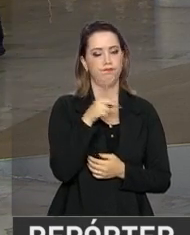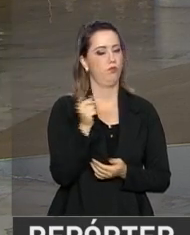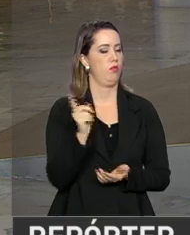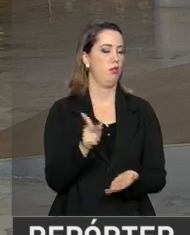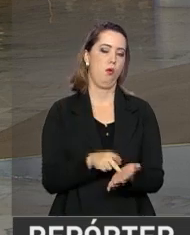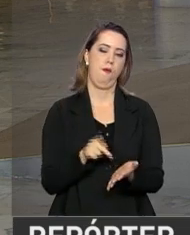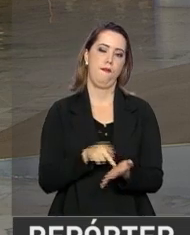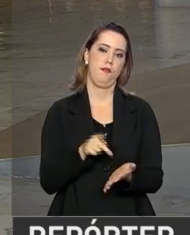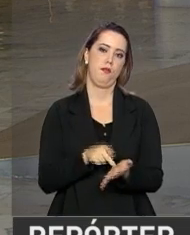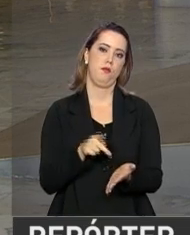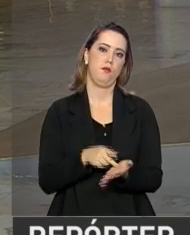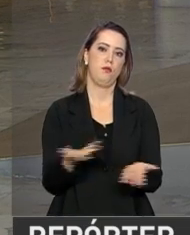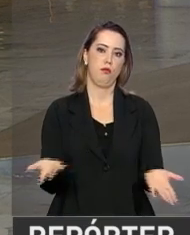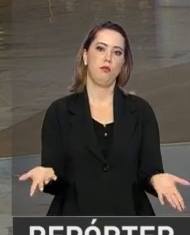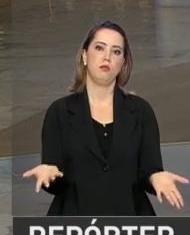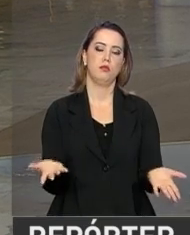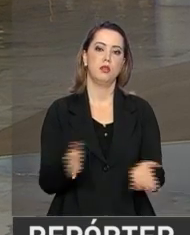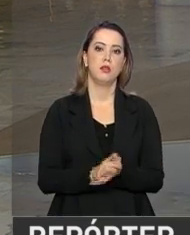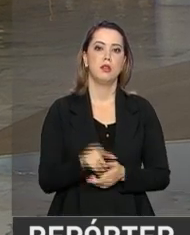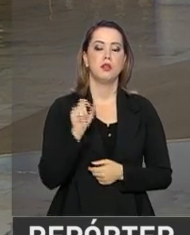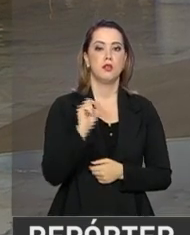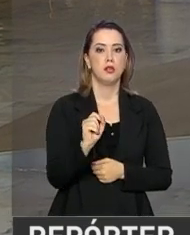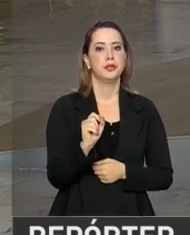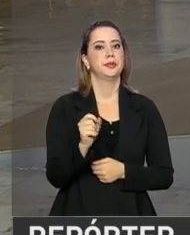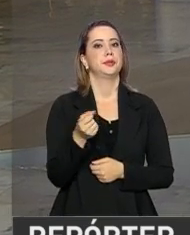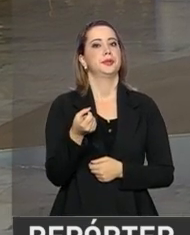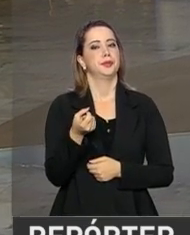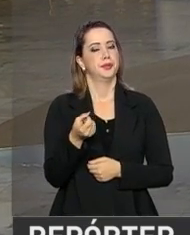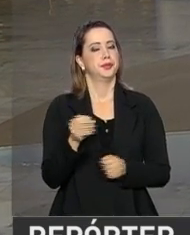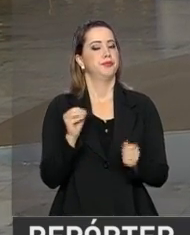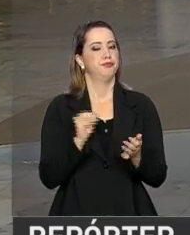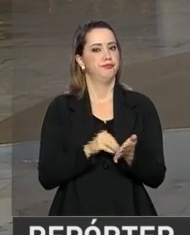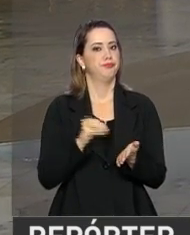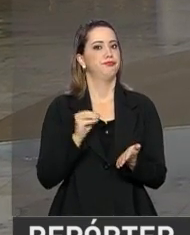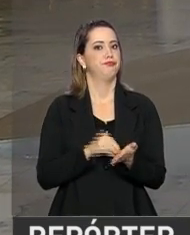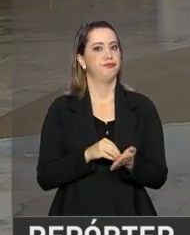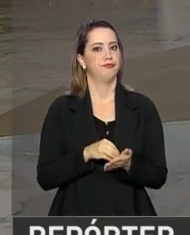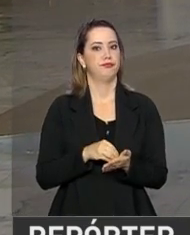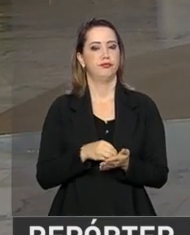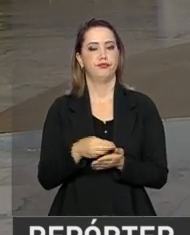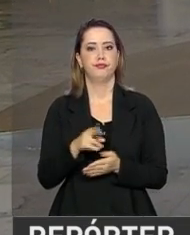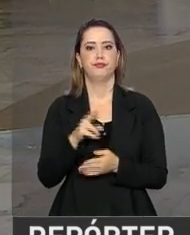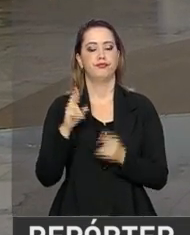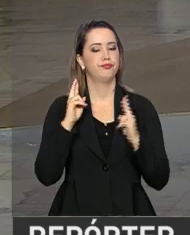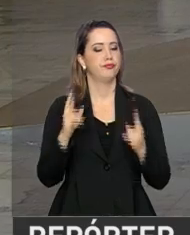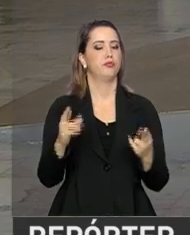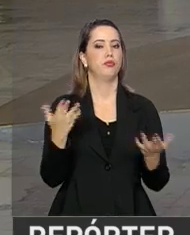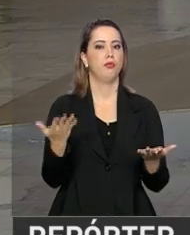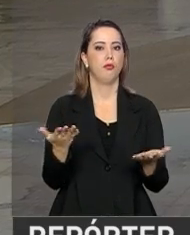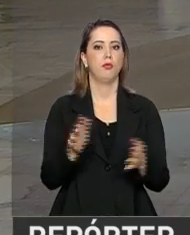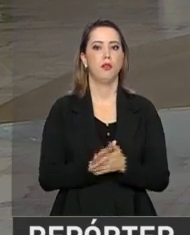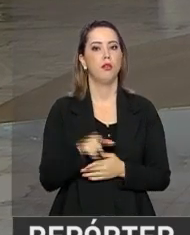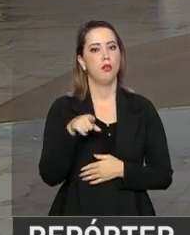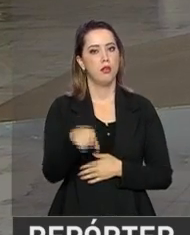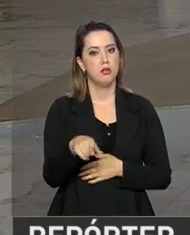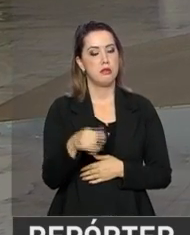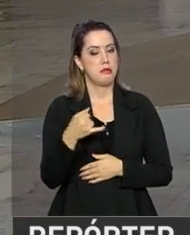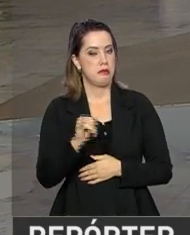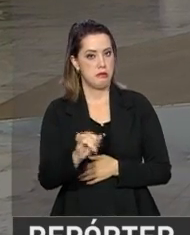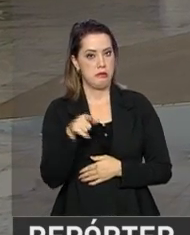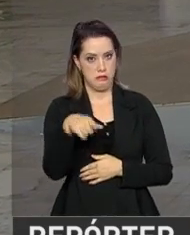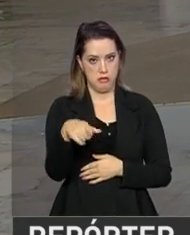afirmações levianas e irresponsáveis ele disse também que quem cometeu atos como esse não